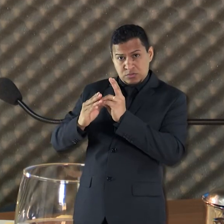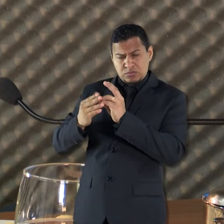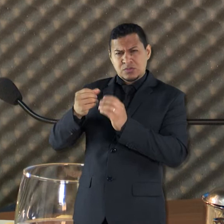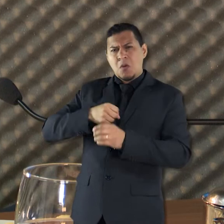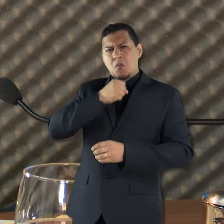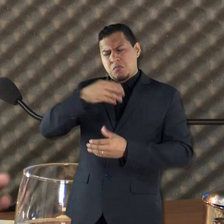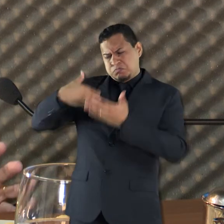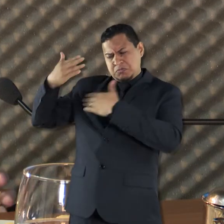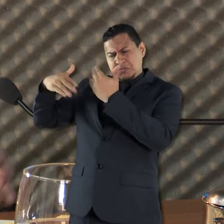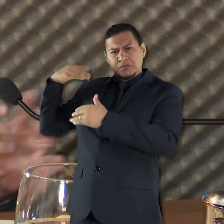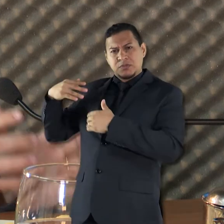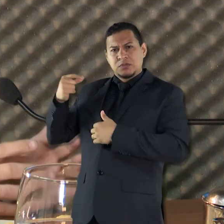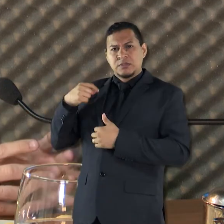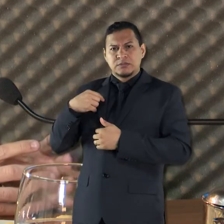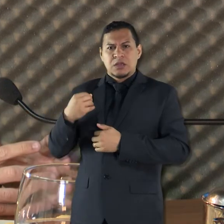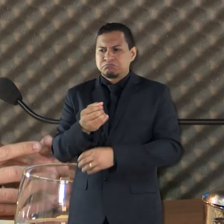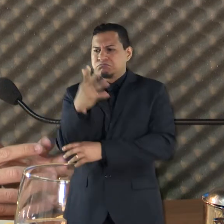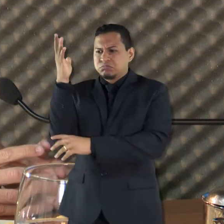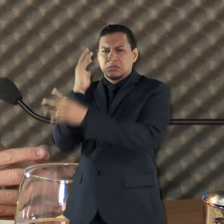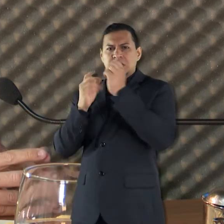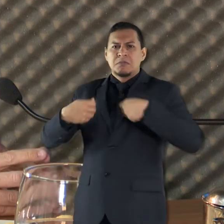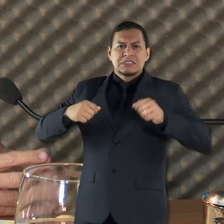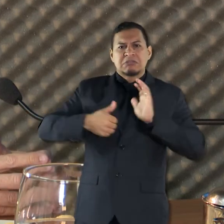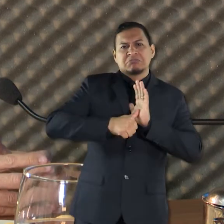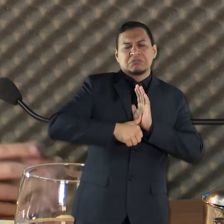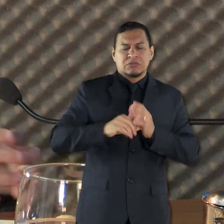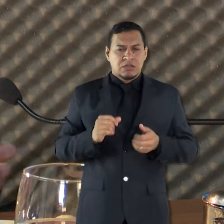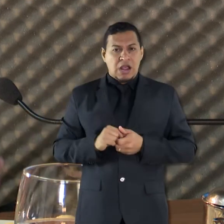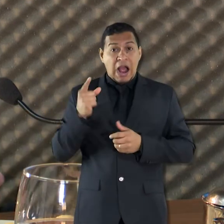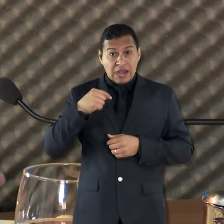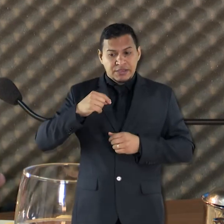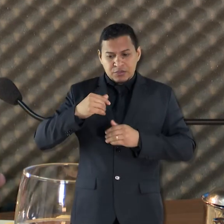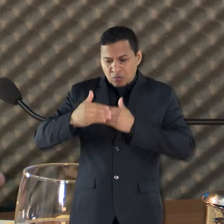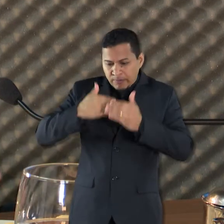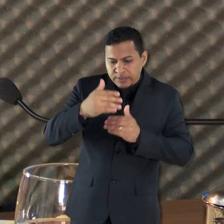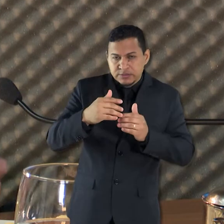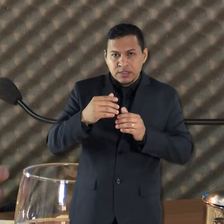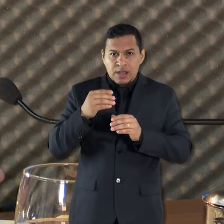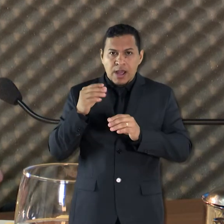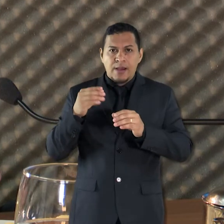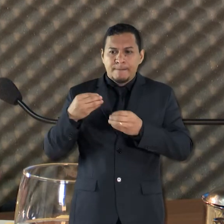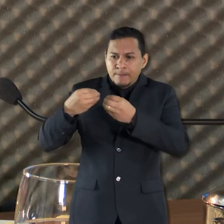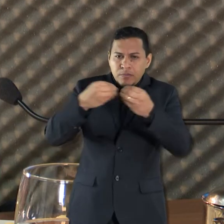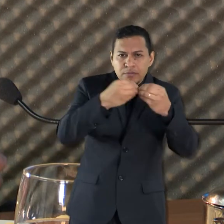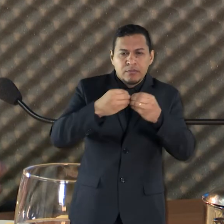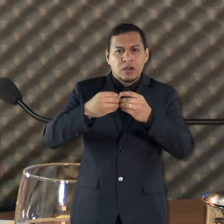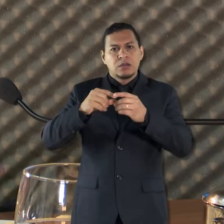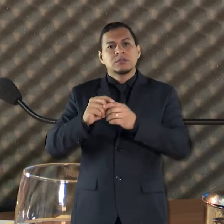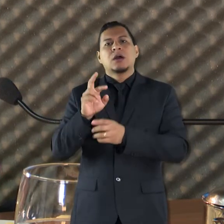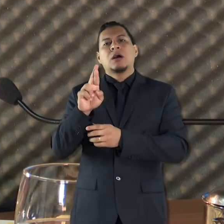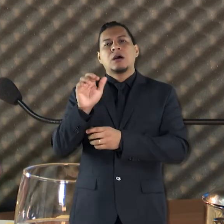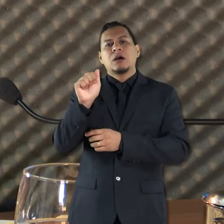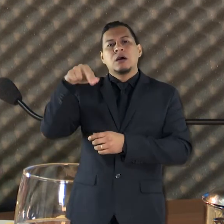a sistemática de documentação? O índio está no mato, não precisa de documento. O índio começa a ter contato com o branco, aí pega o